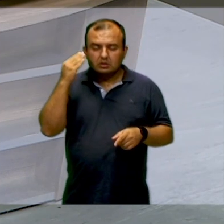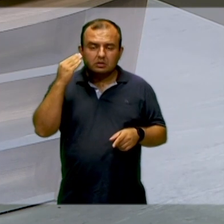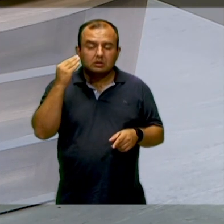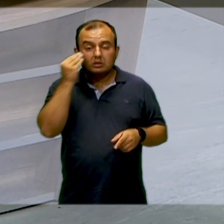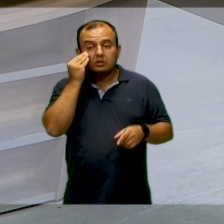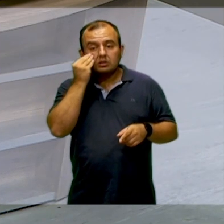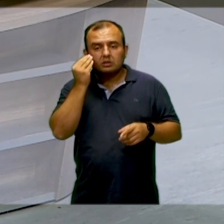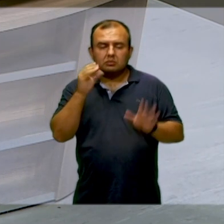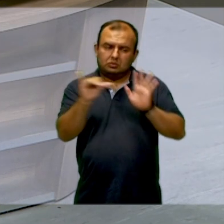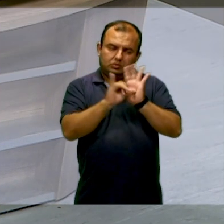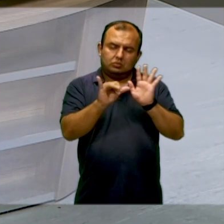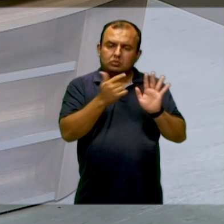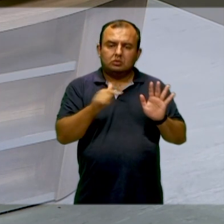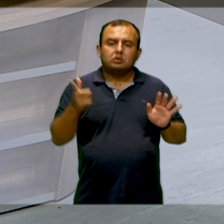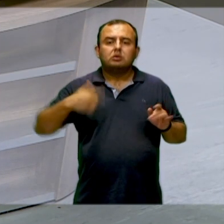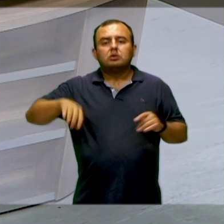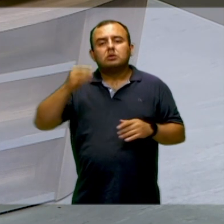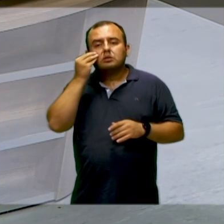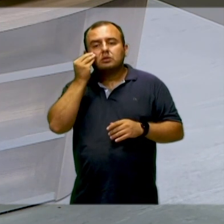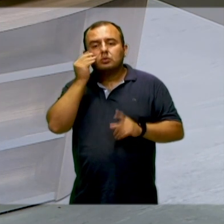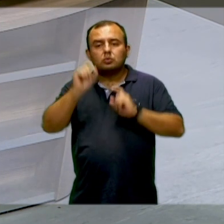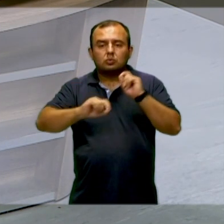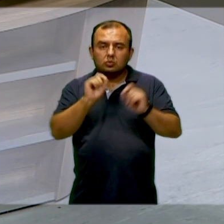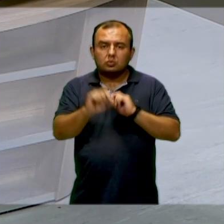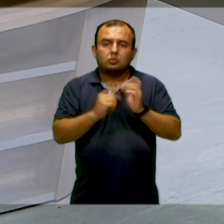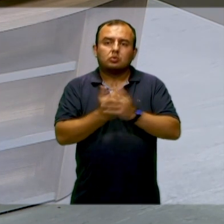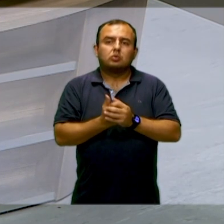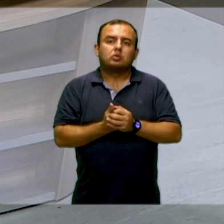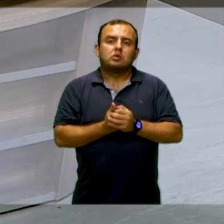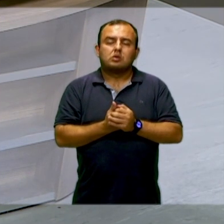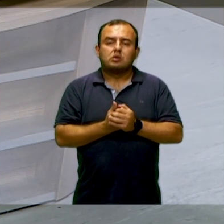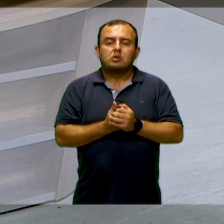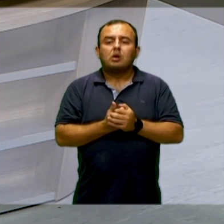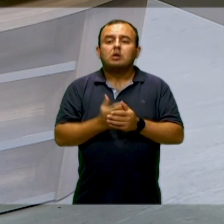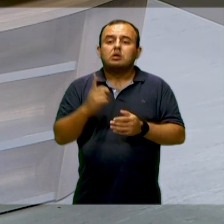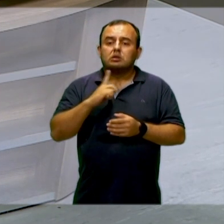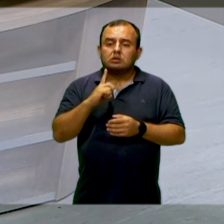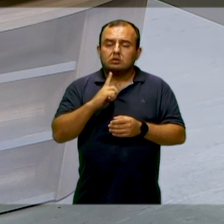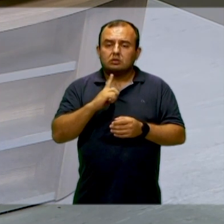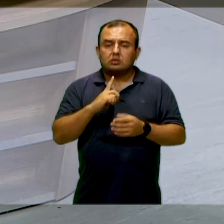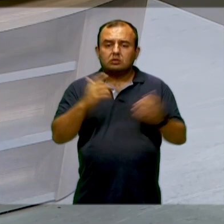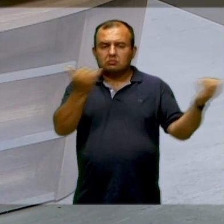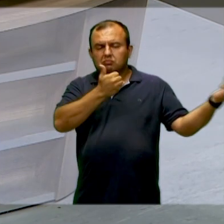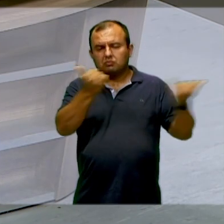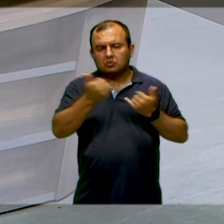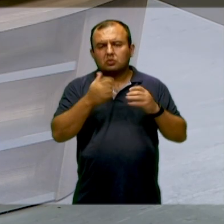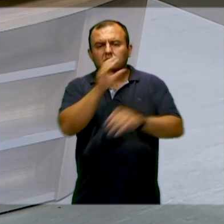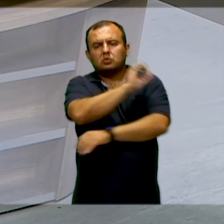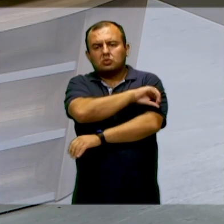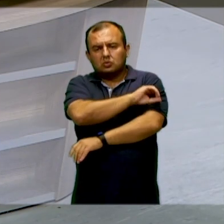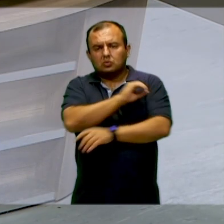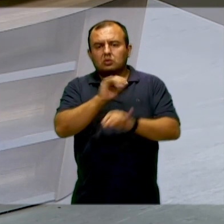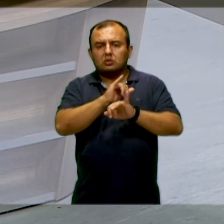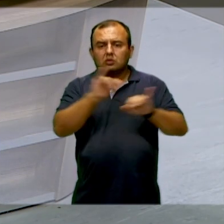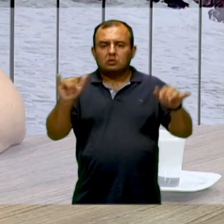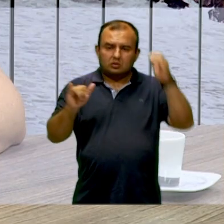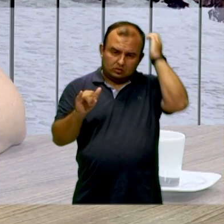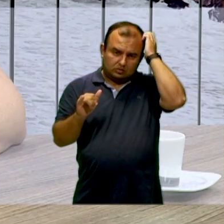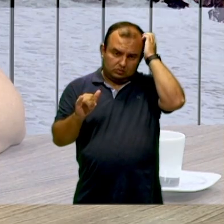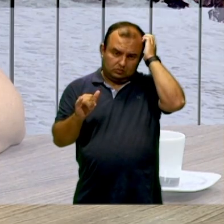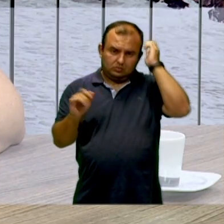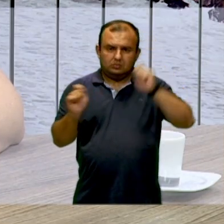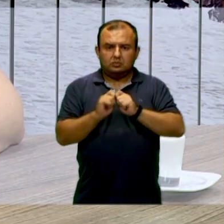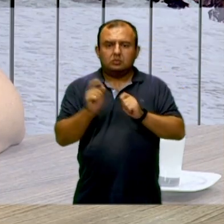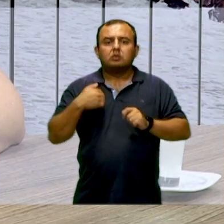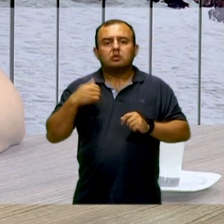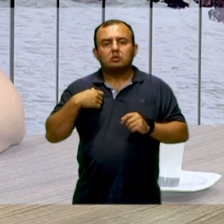edital, por óbvio, né? Mas a nossa tentativa é o quê? Nós vimos muito do trabalho dos oficineiros, diga-se de passagem, bem feitos, porque